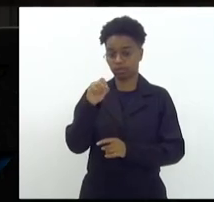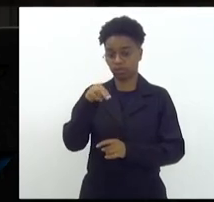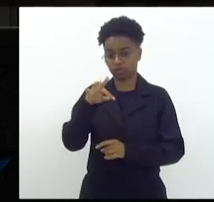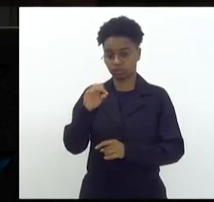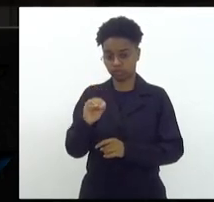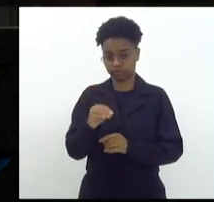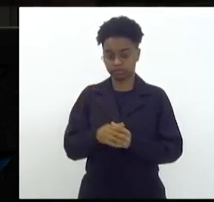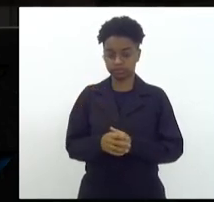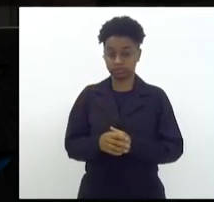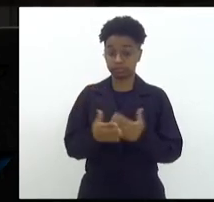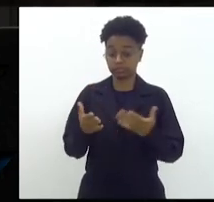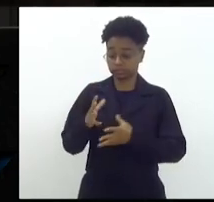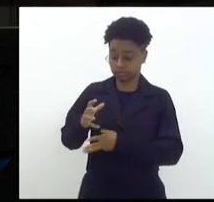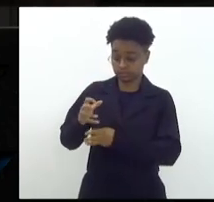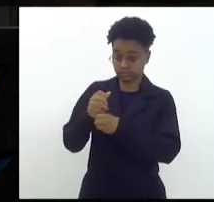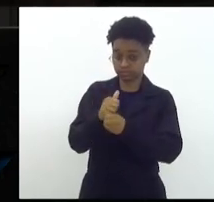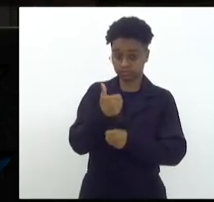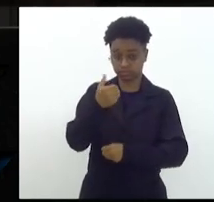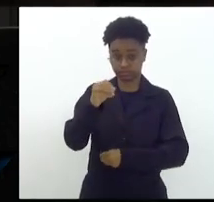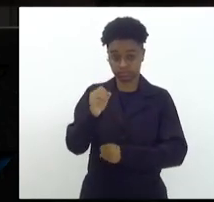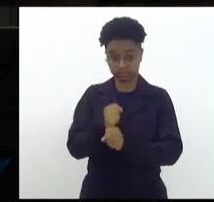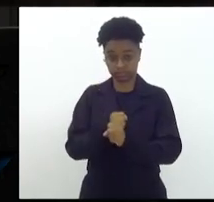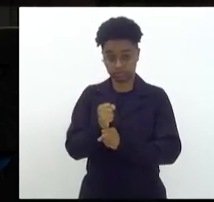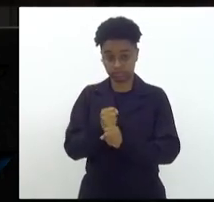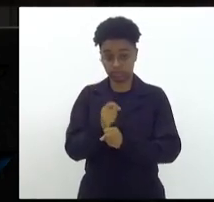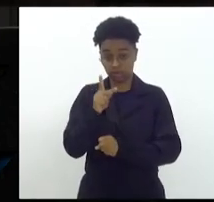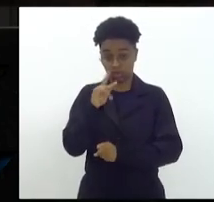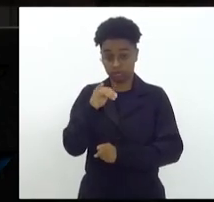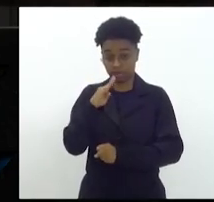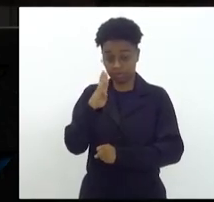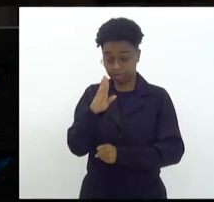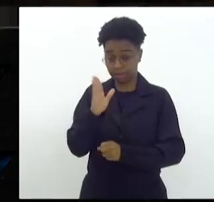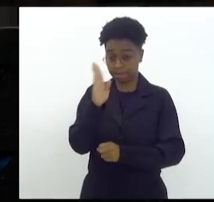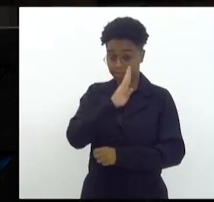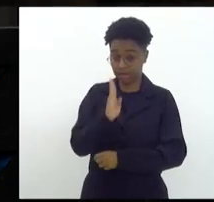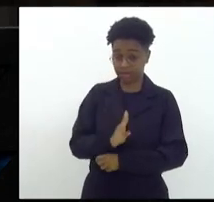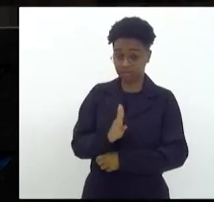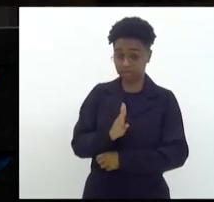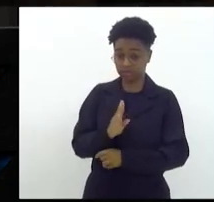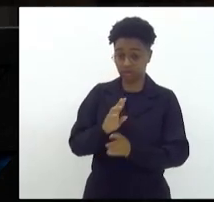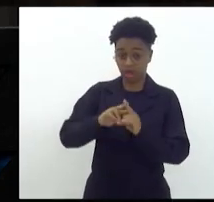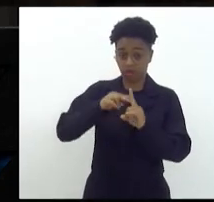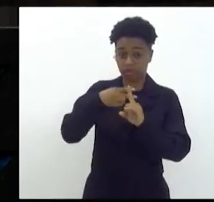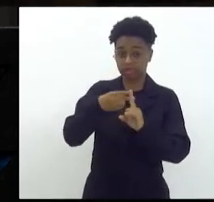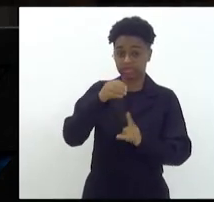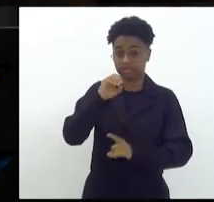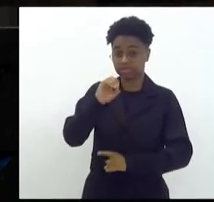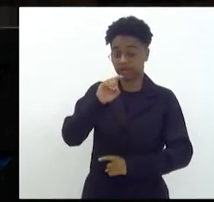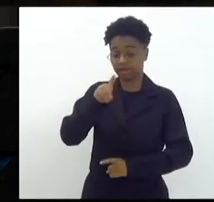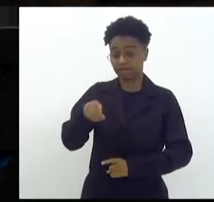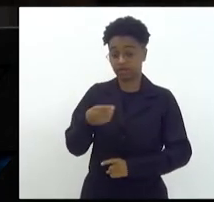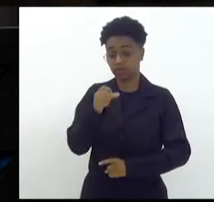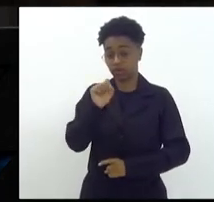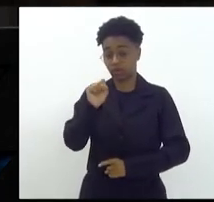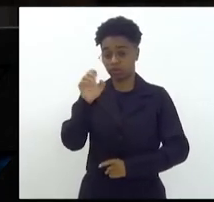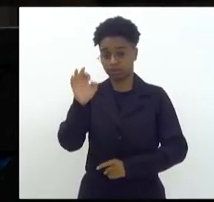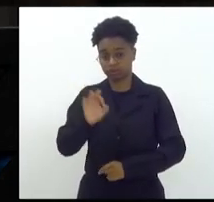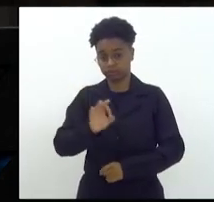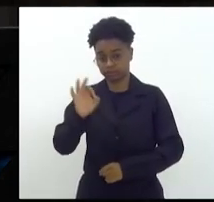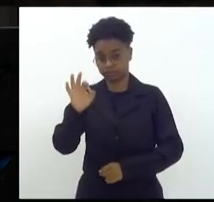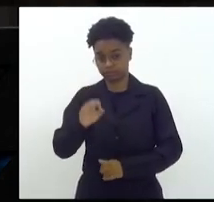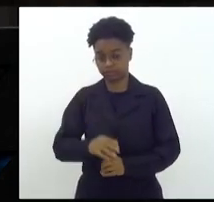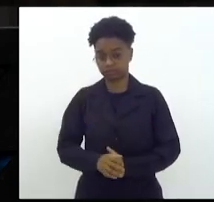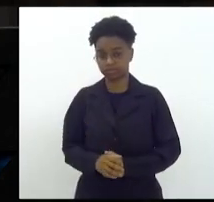e nos últimos 10 anos o PIB Nacional cresceu 08 pontos percentuais